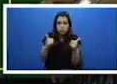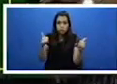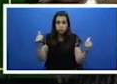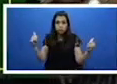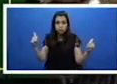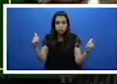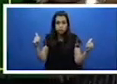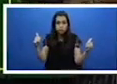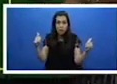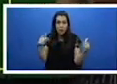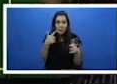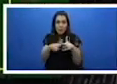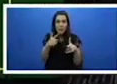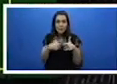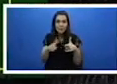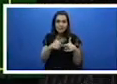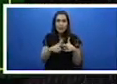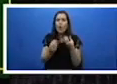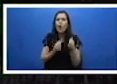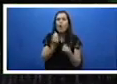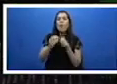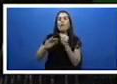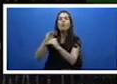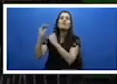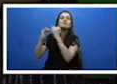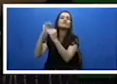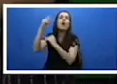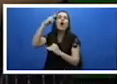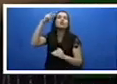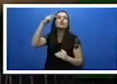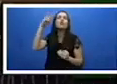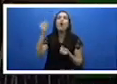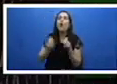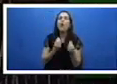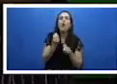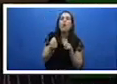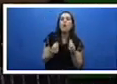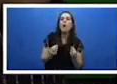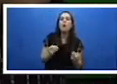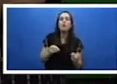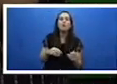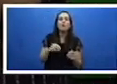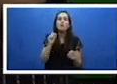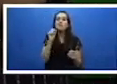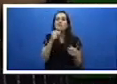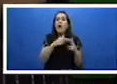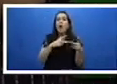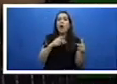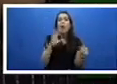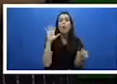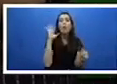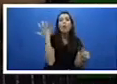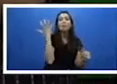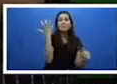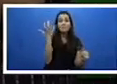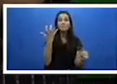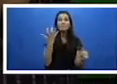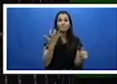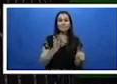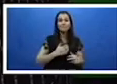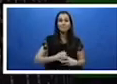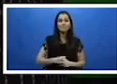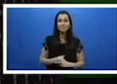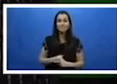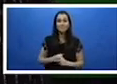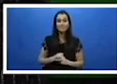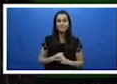desenvolvimento do texto, né? Como a história vai acontecer, quais são os fatos dessa história.